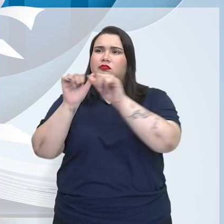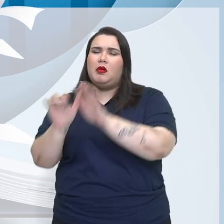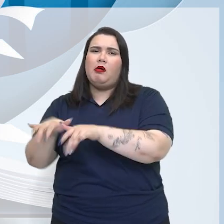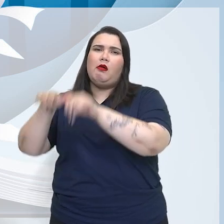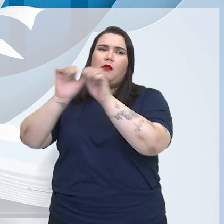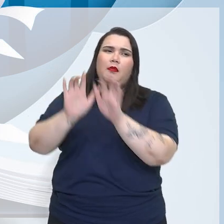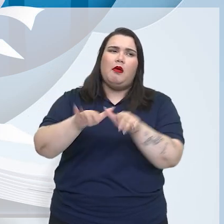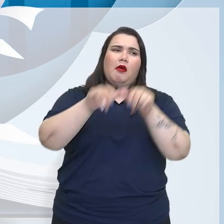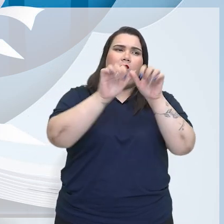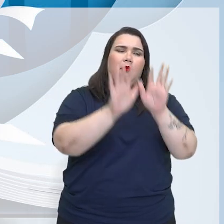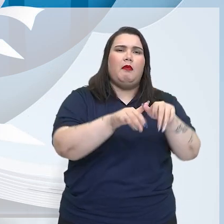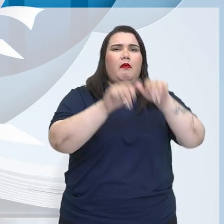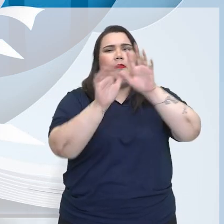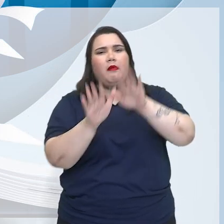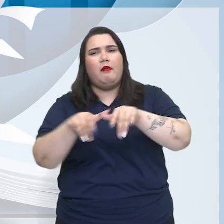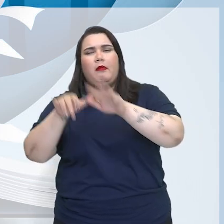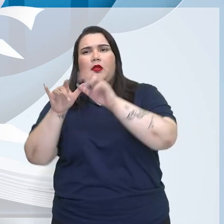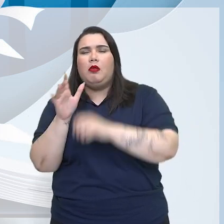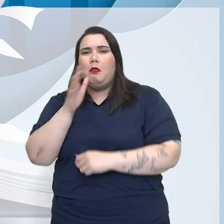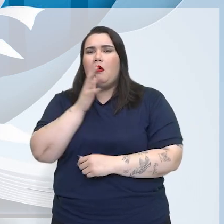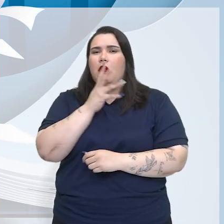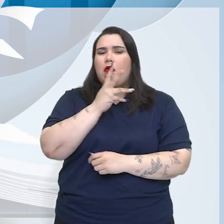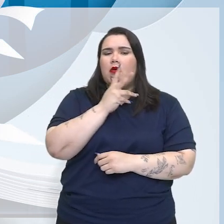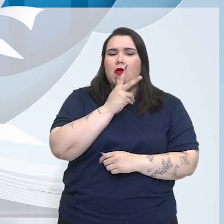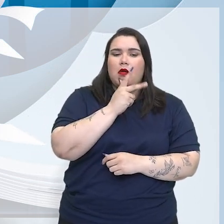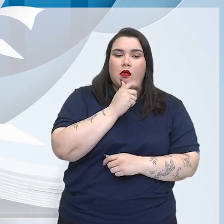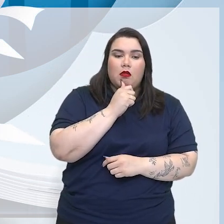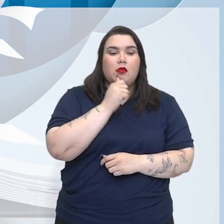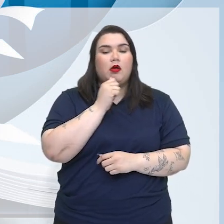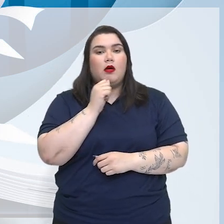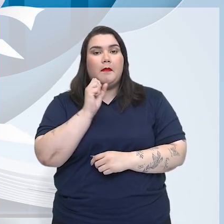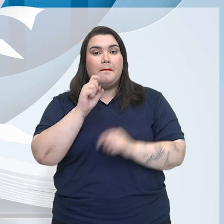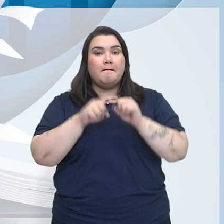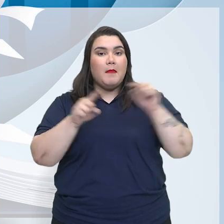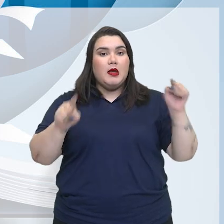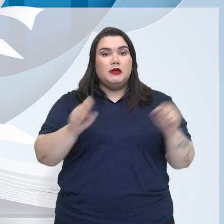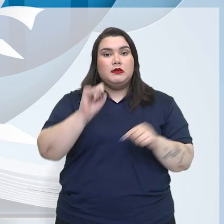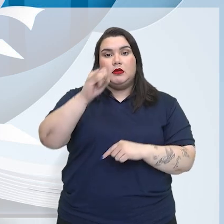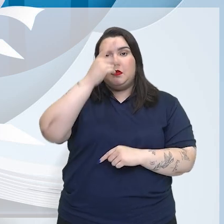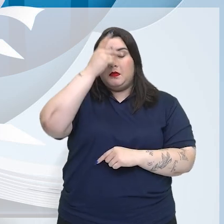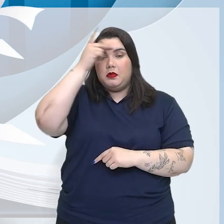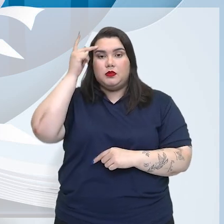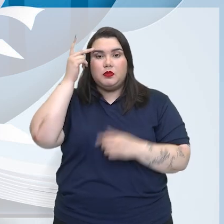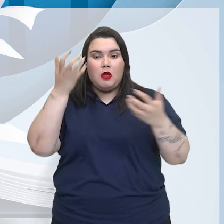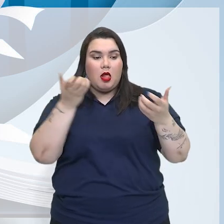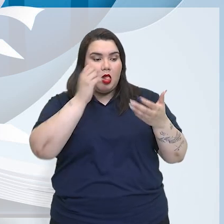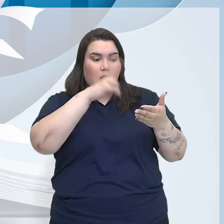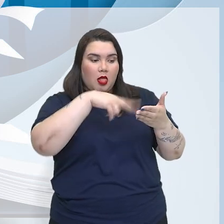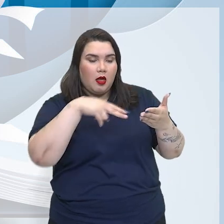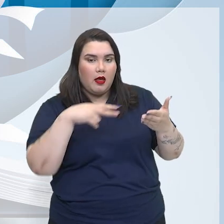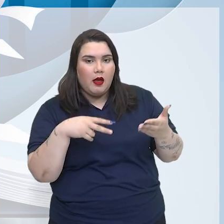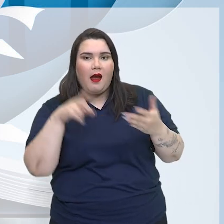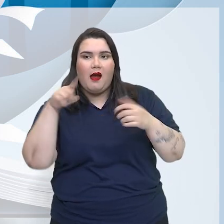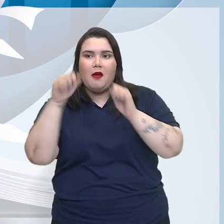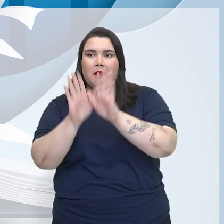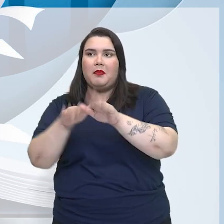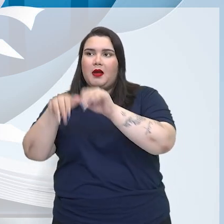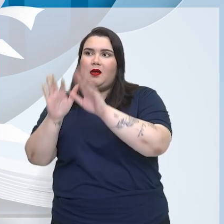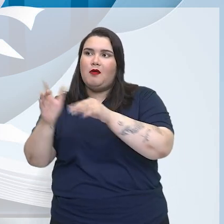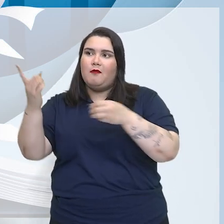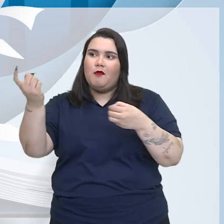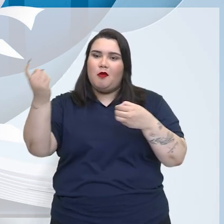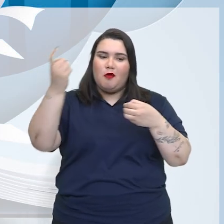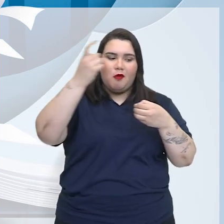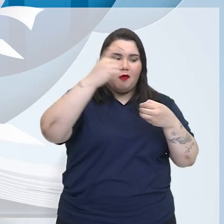vai viajar. Alimentam-se um instante em cada par de mãos e partem. Vocês já viram